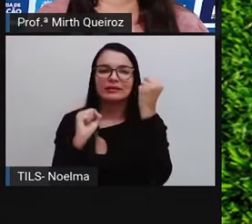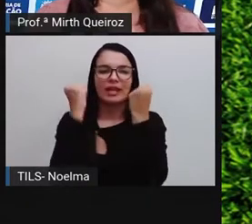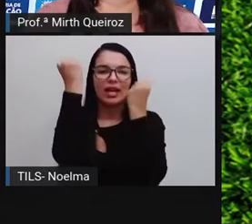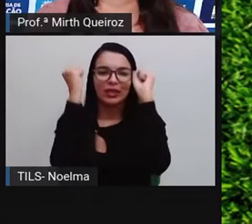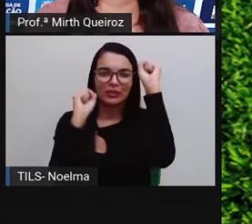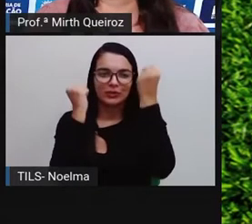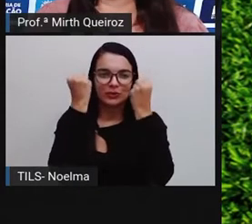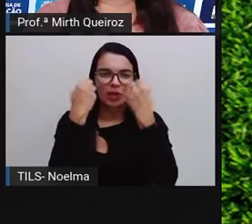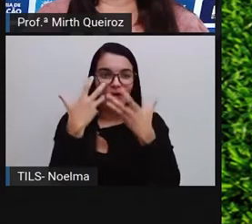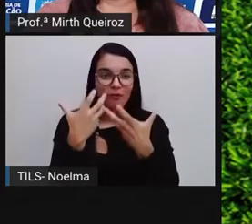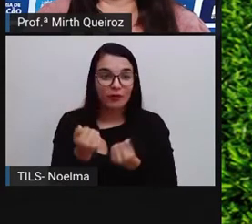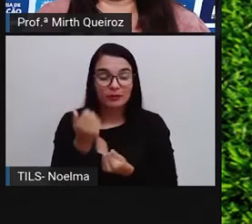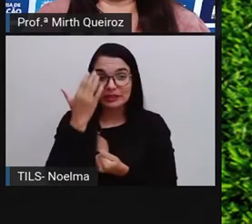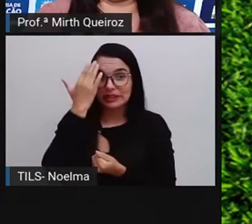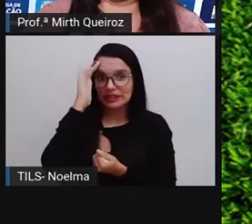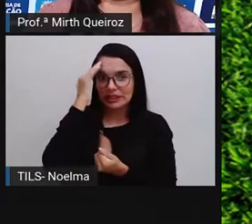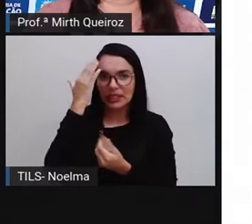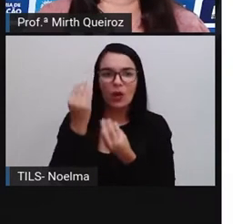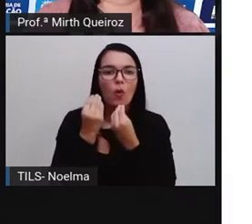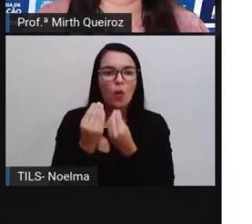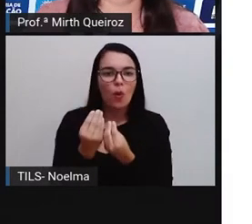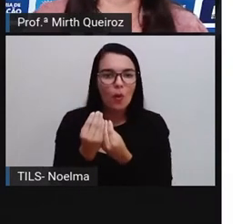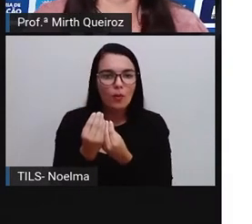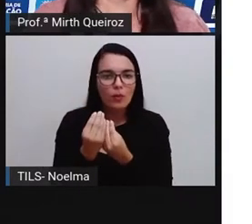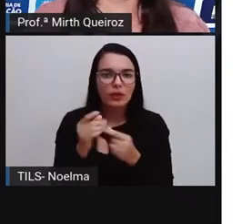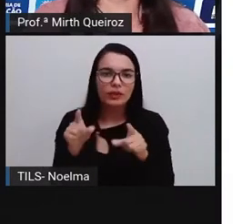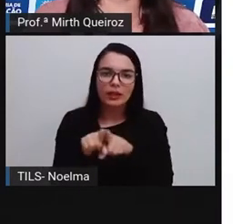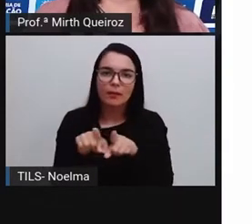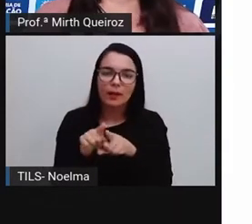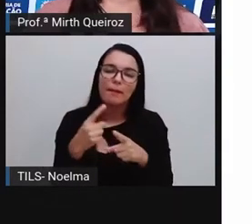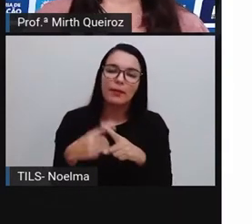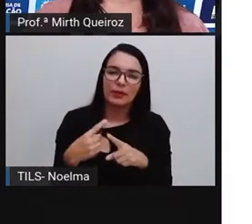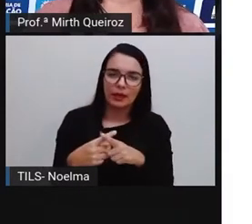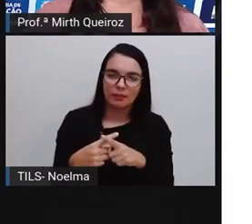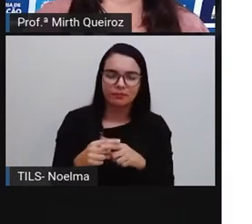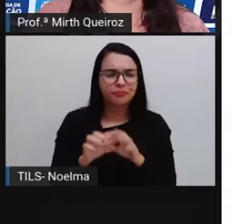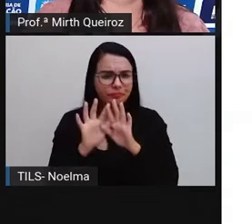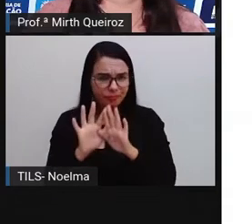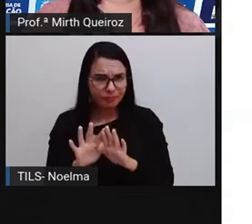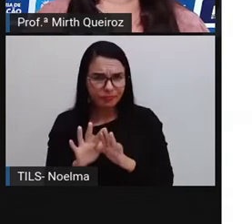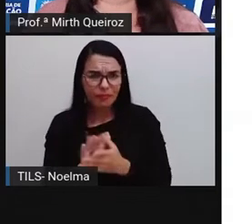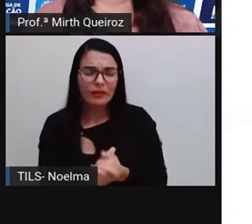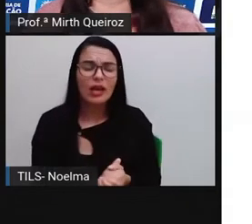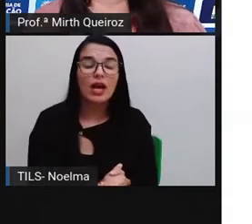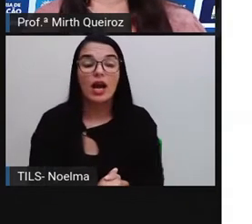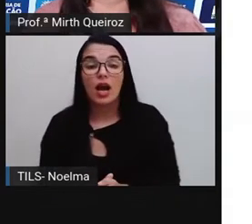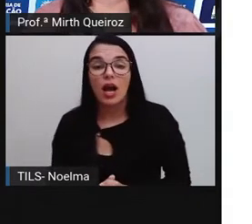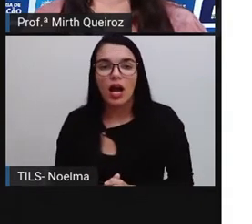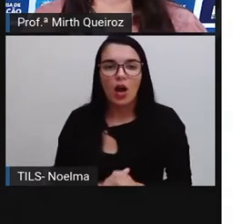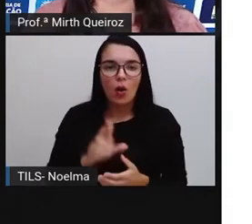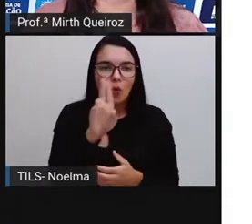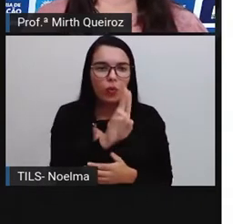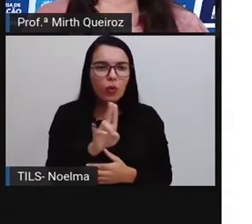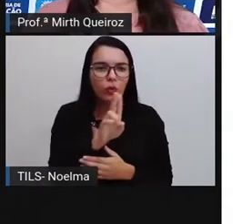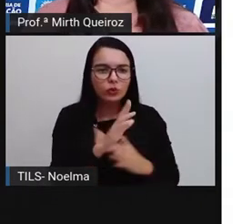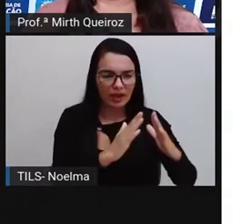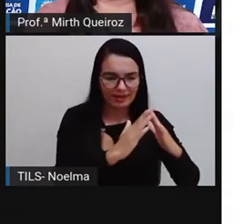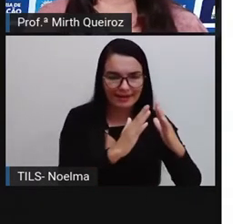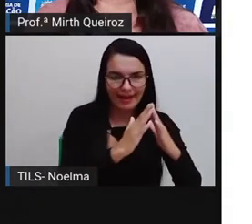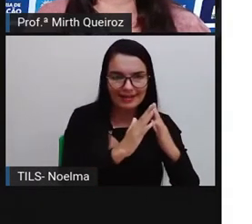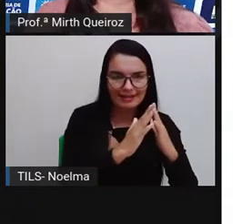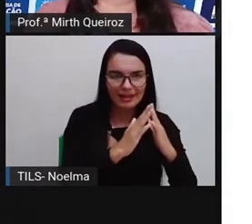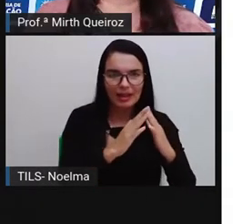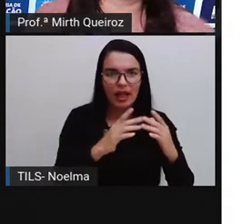e a gente vai entender como E por que tá embora o uso doméstico Deva ser contido para evitar o